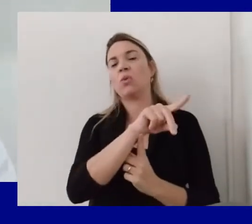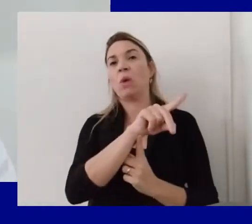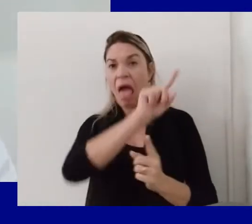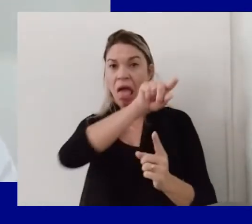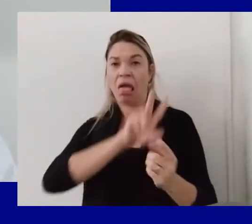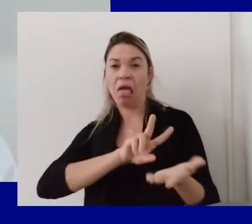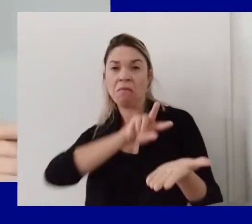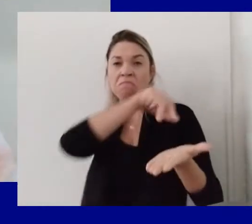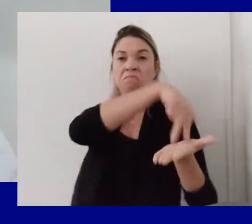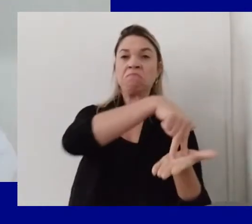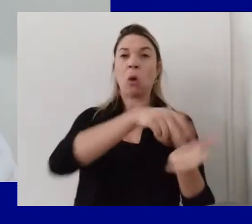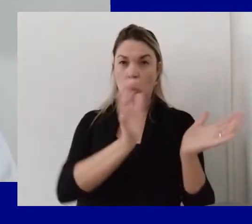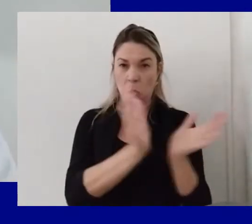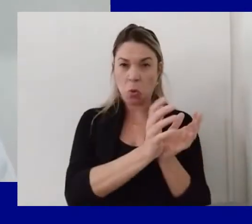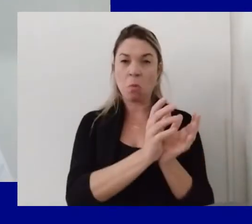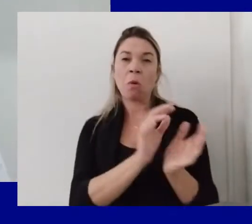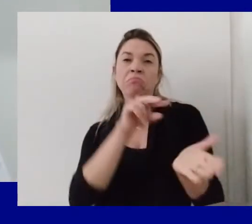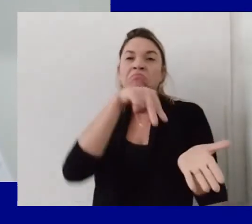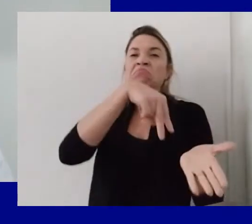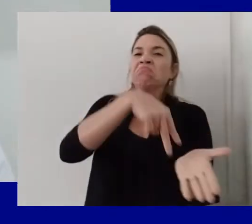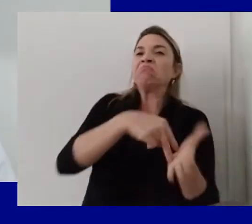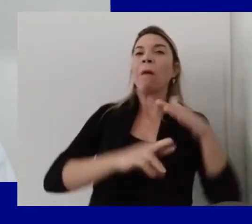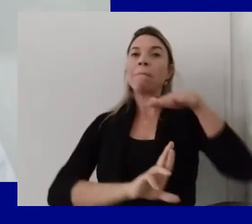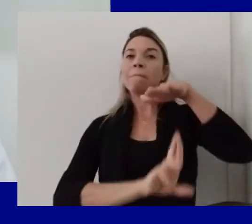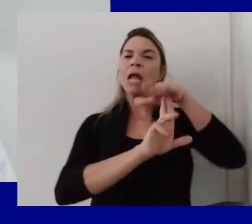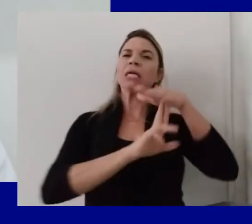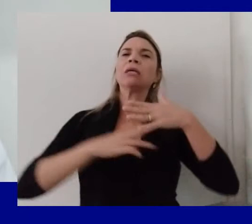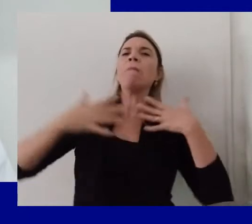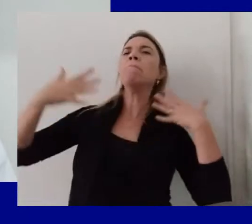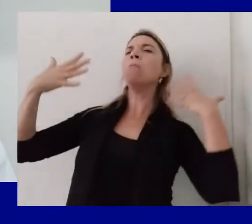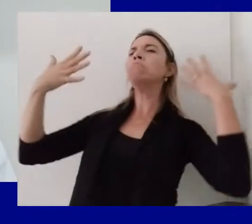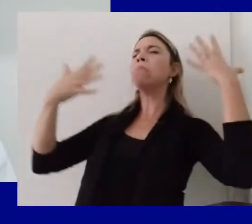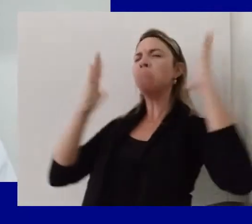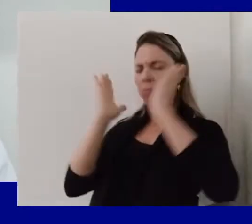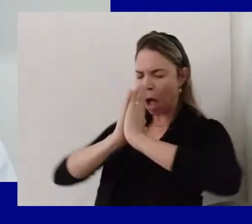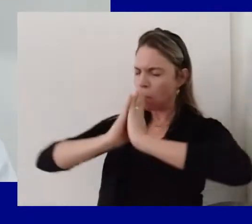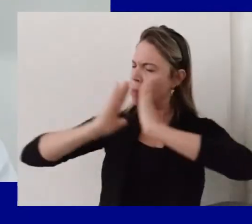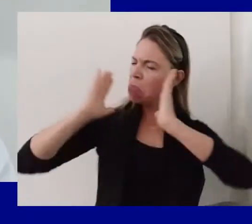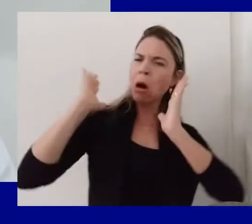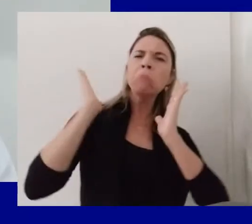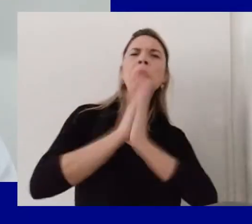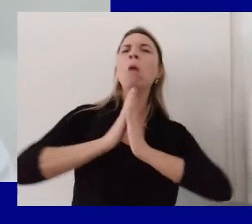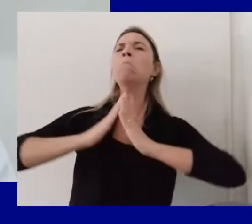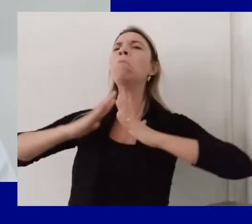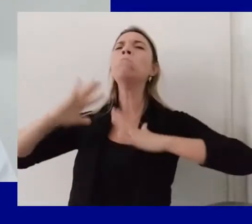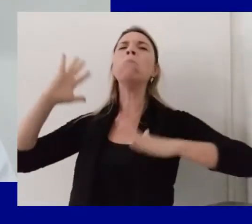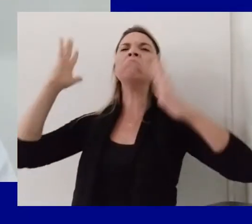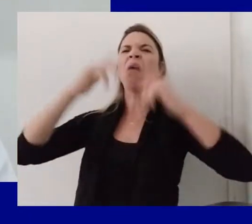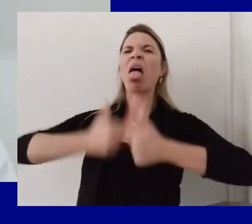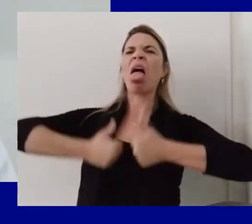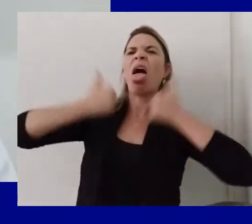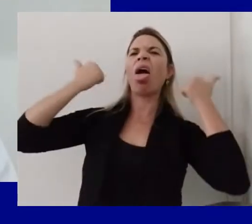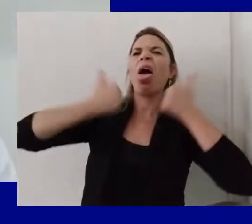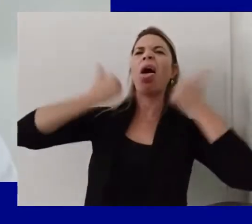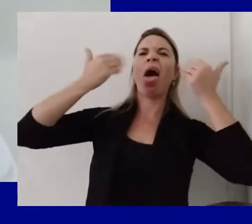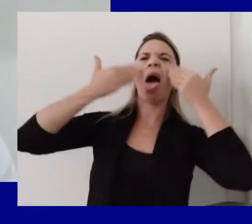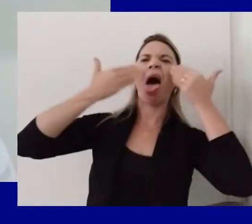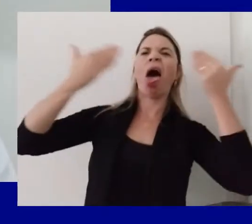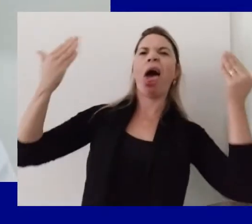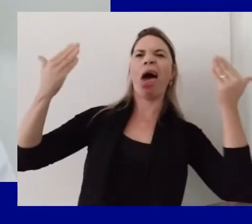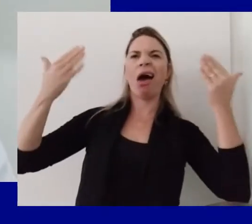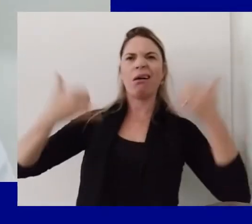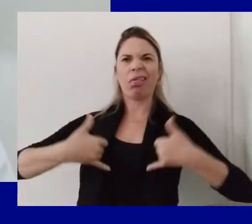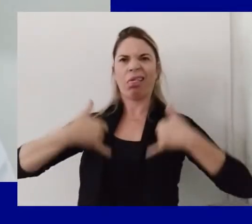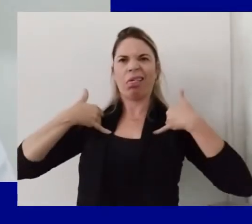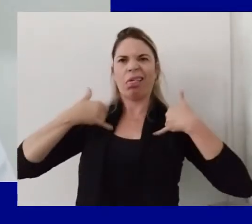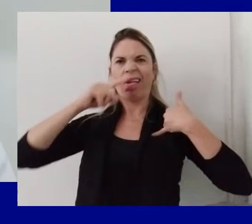com o objetivo de serem vistos pelos homens. Jesus então diz: seja autêntico em sua oração. Ninguém precisa ver